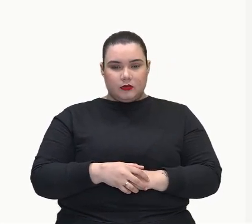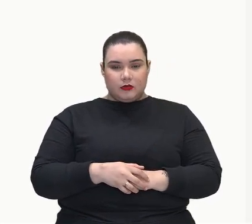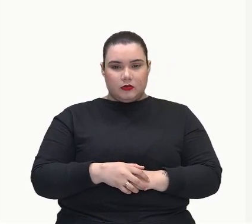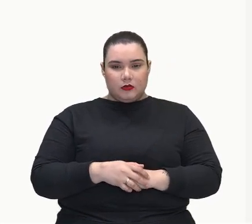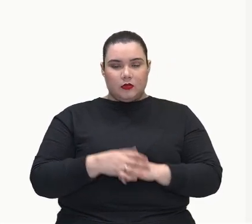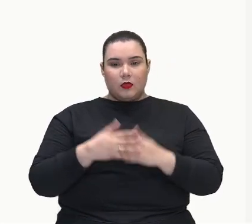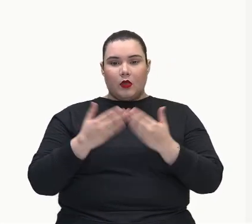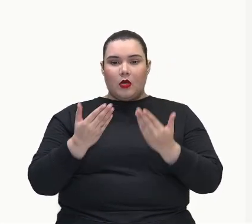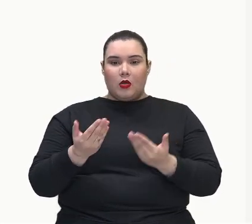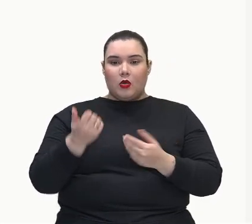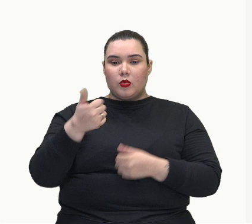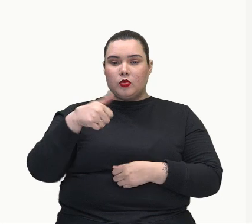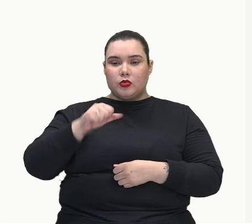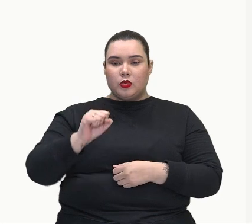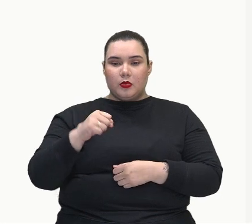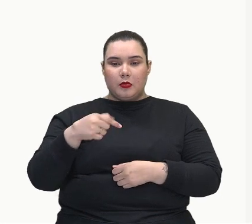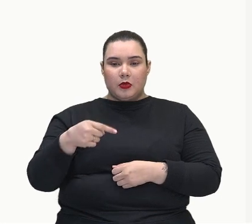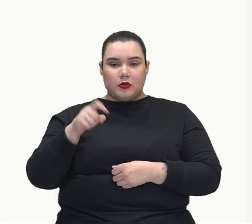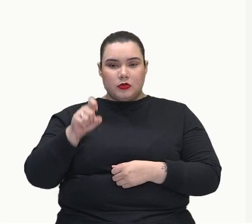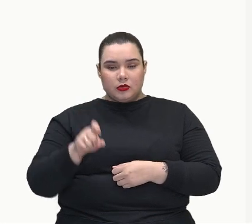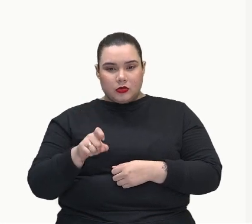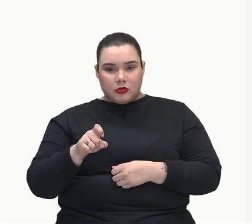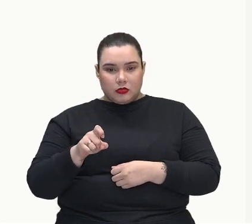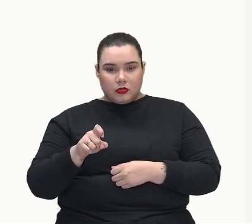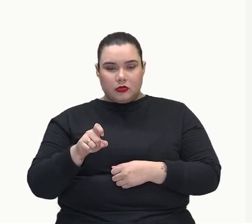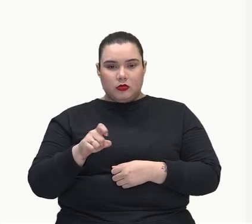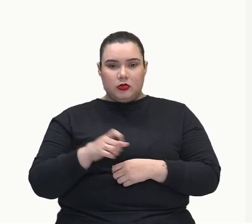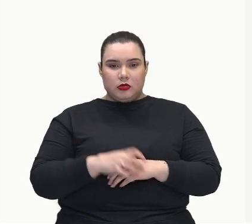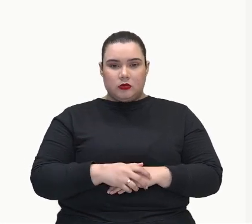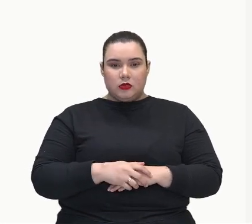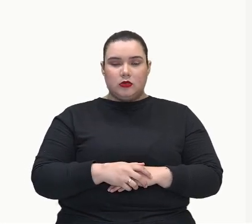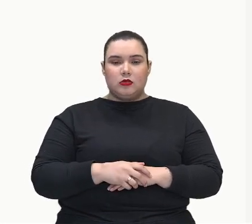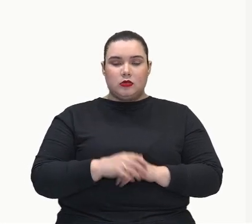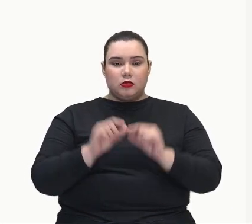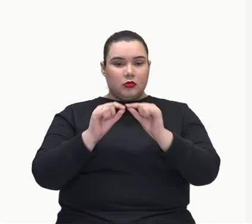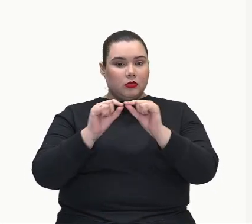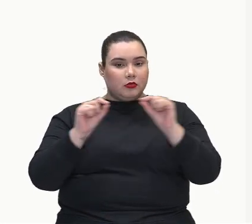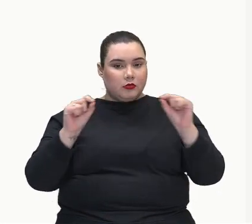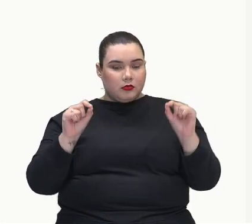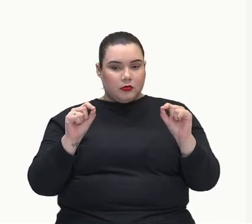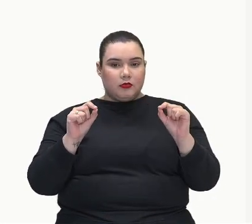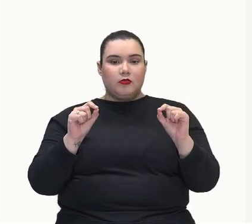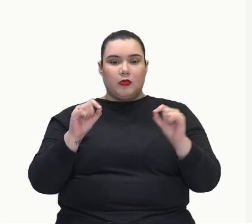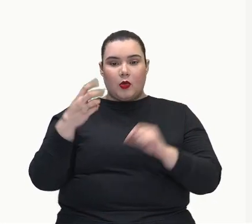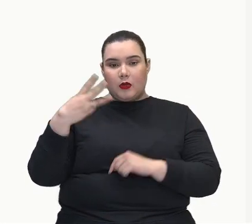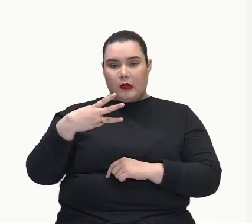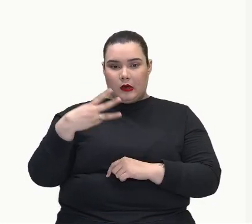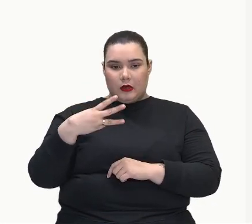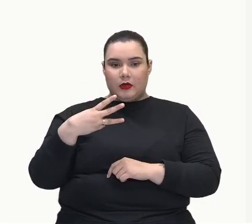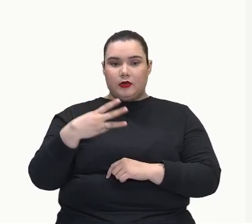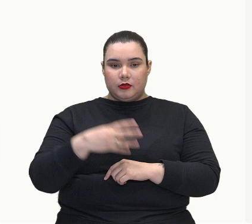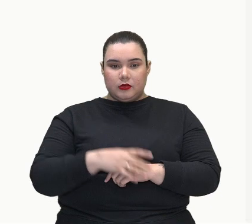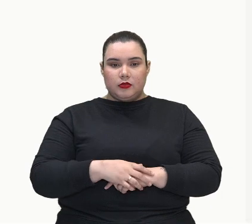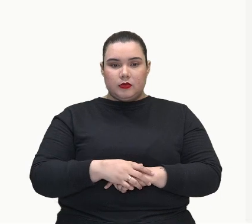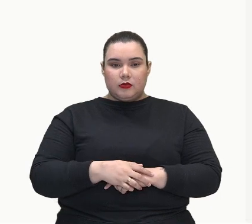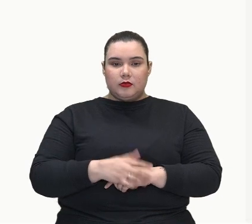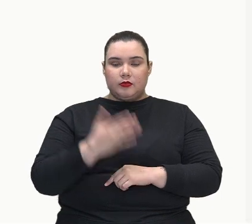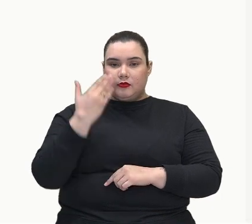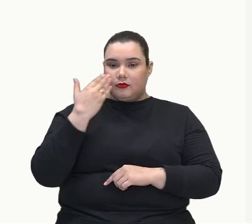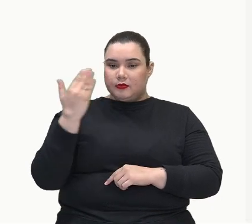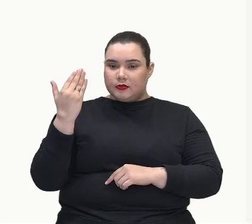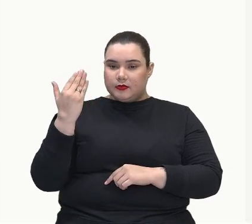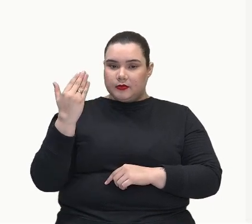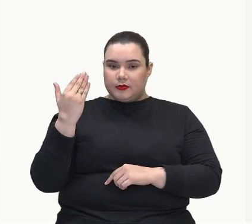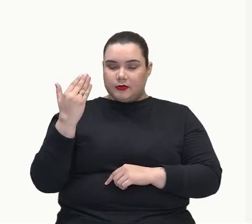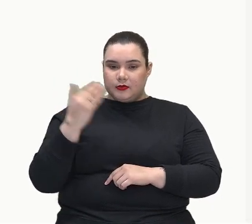estar o 18 menos x agora? Na mesma direção que quem? Que o 3. Então, 18 menos